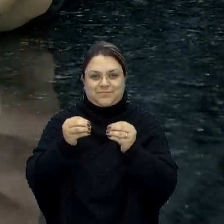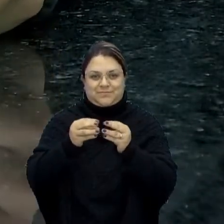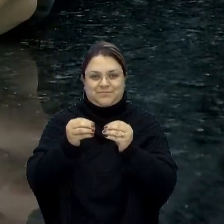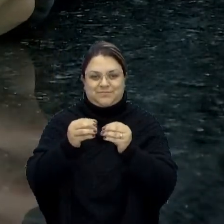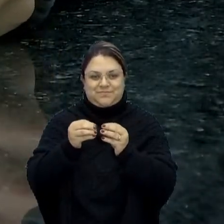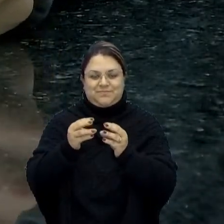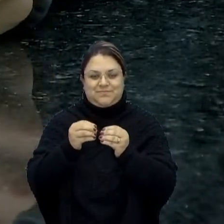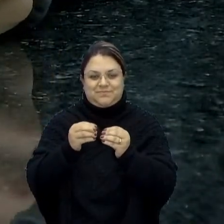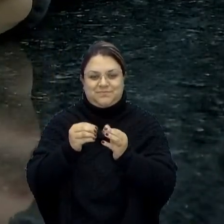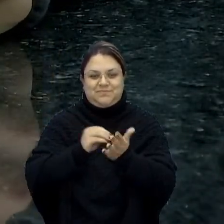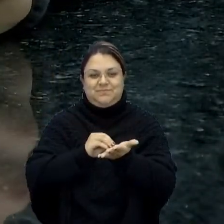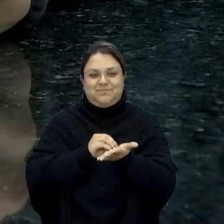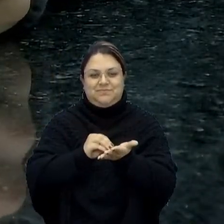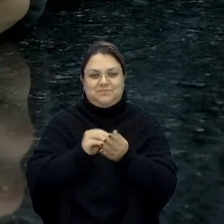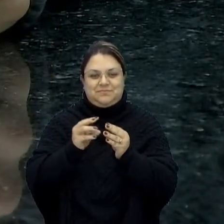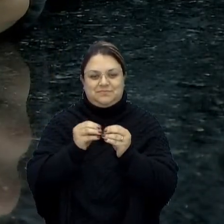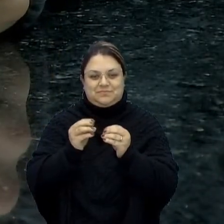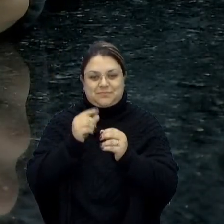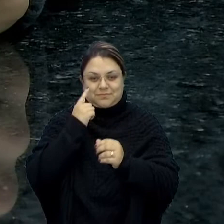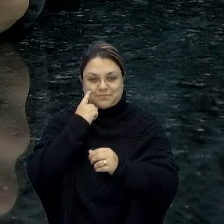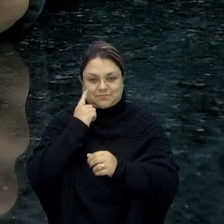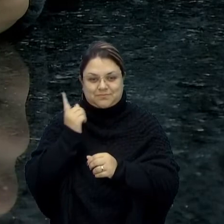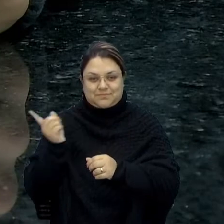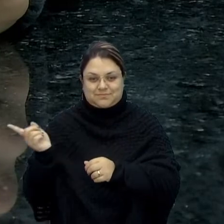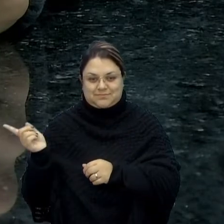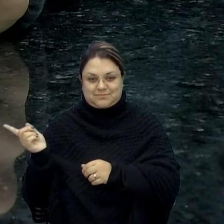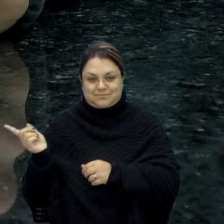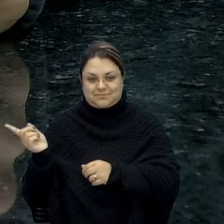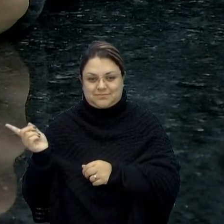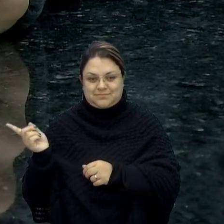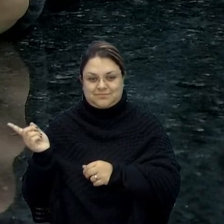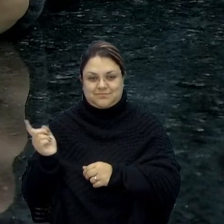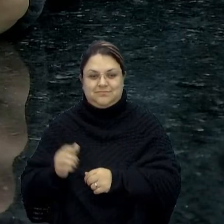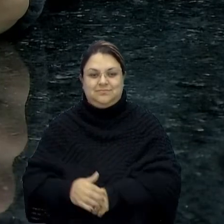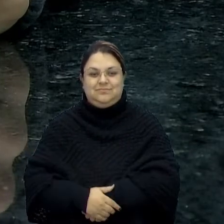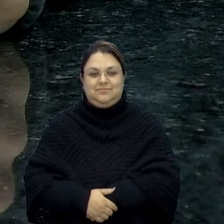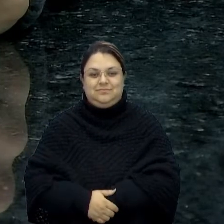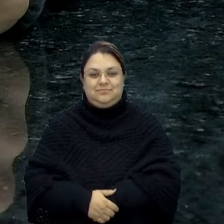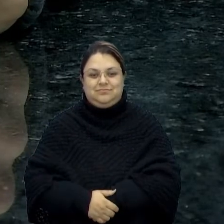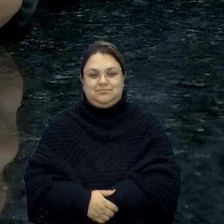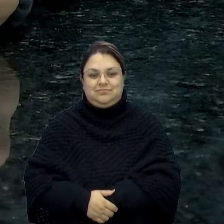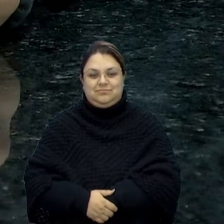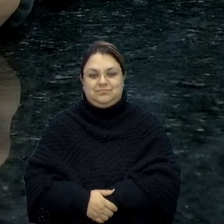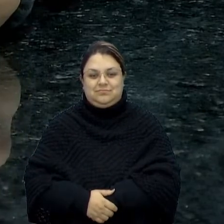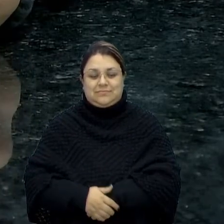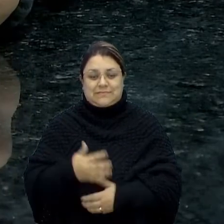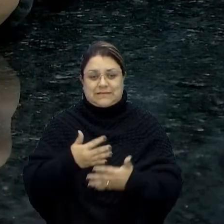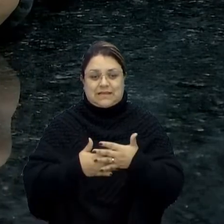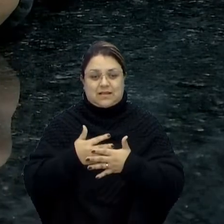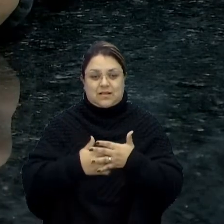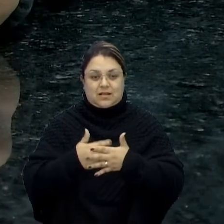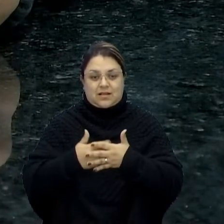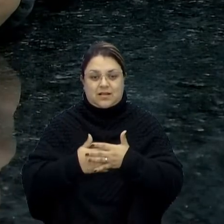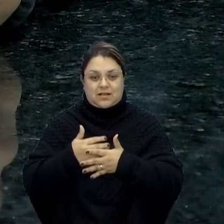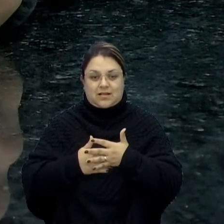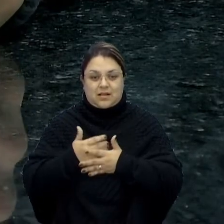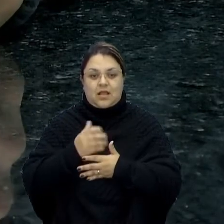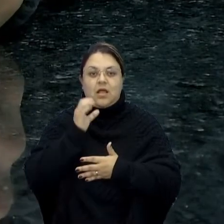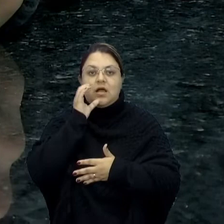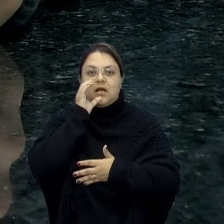de aço, tá? Quando você coloca uma dificuldade para o elétron movimentar, olha o que acontece, ó. Esse é o efeito